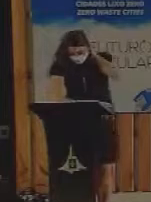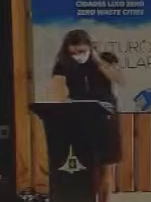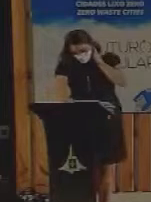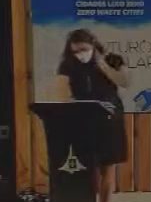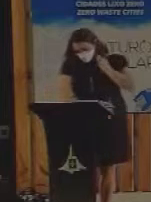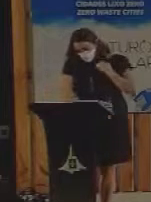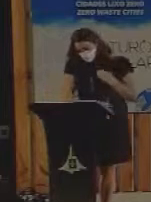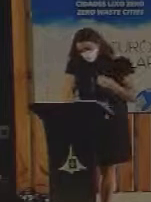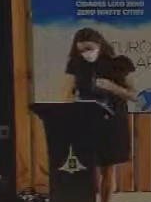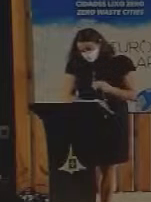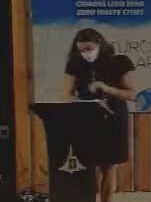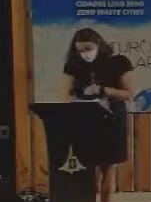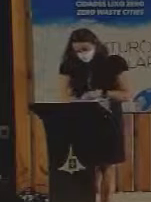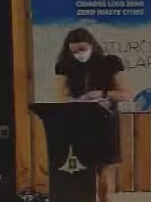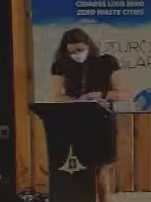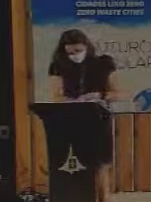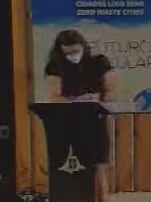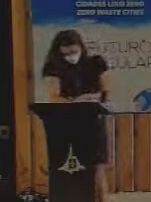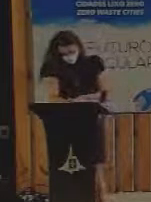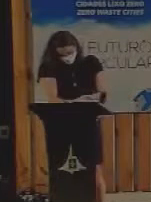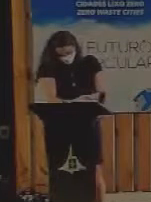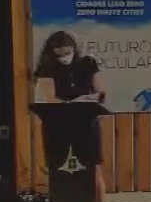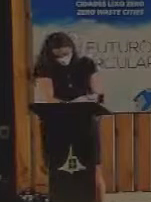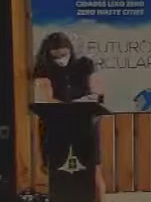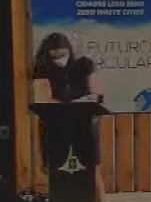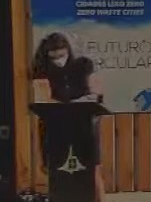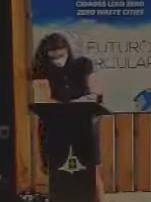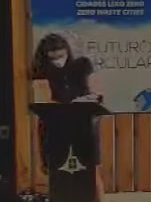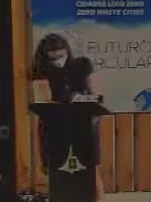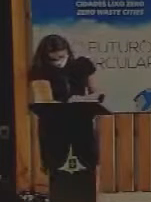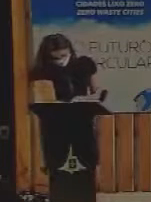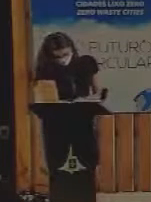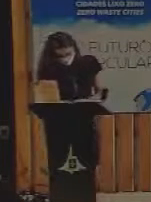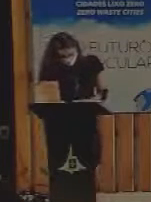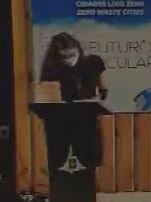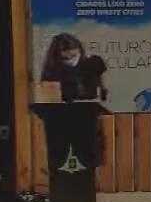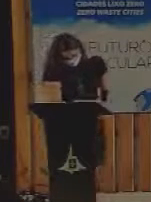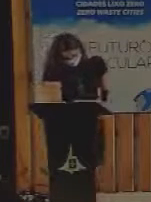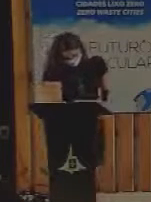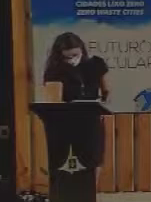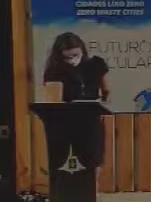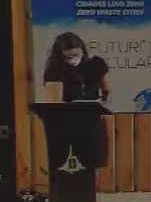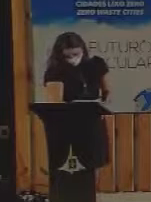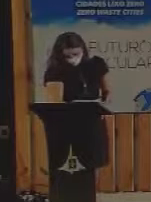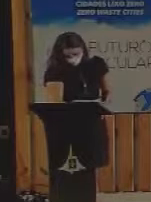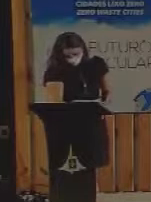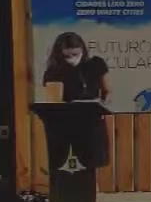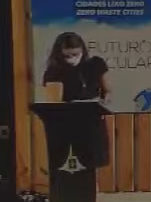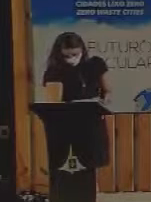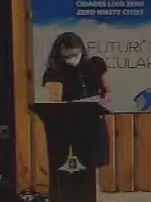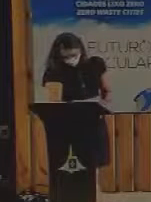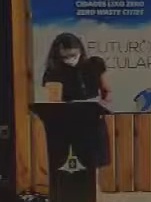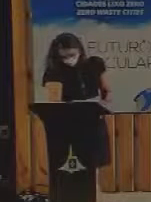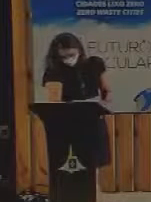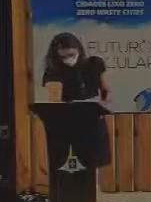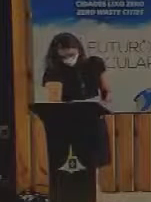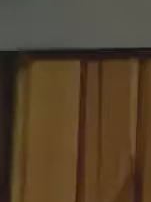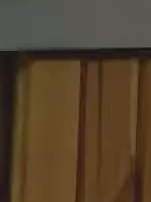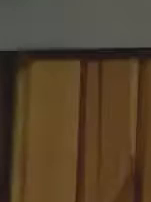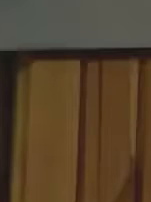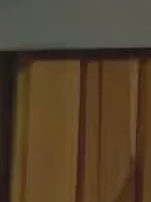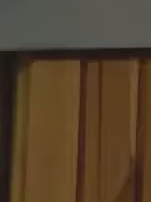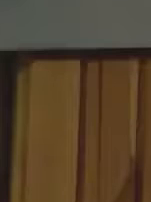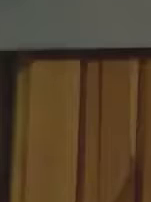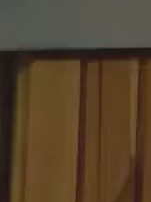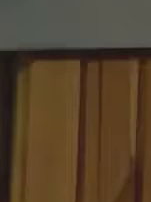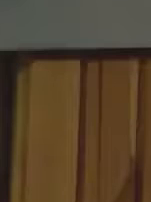Noronha dentro do Plano Nacional de Resíduos Sólidos, vem conseguindo ajudar a banir